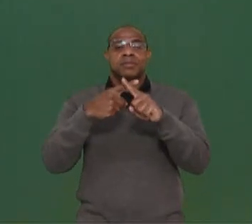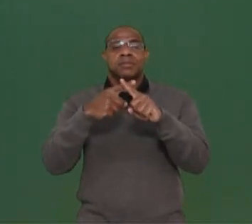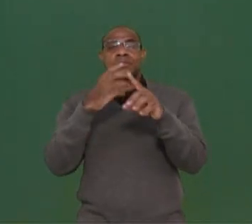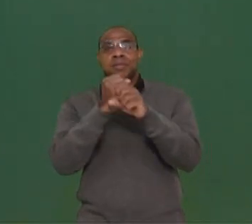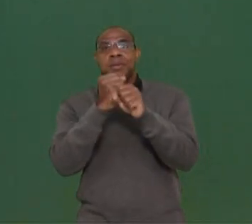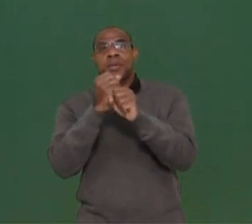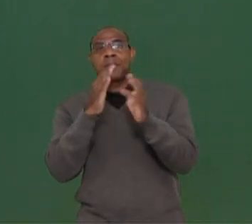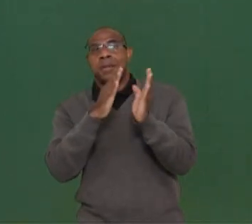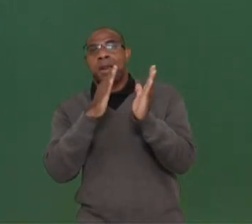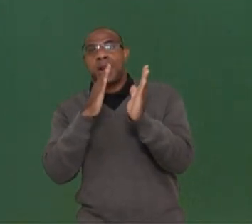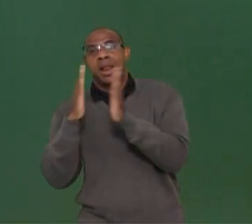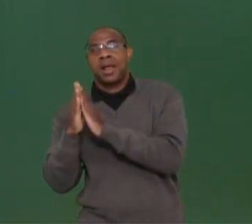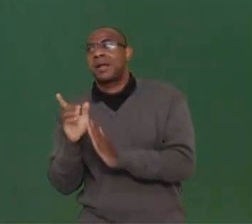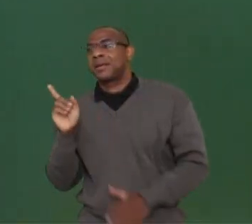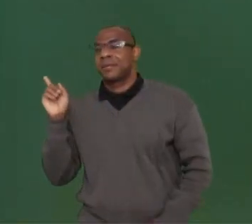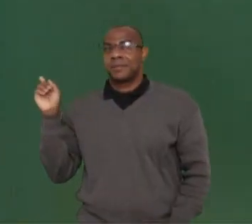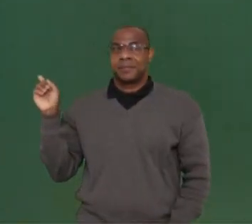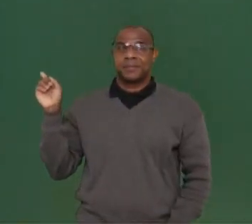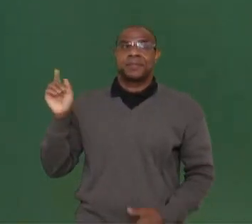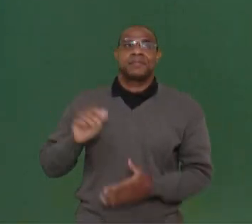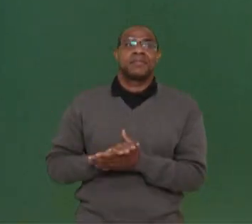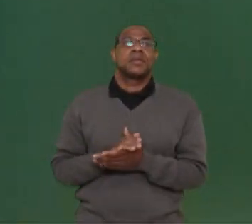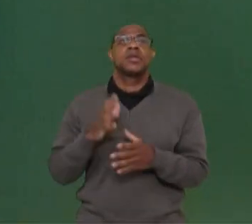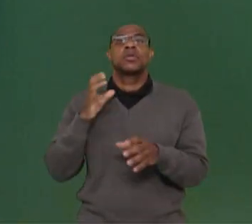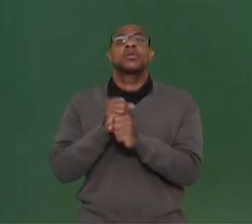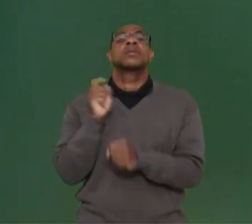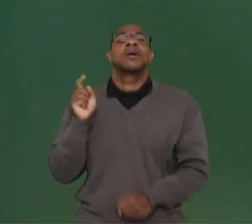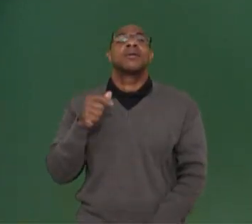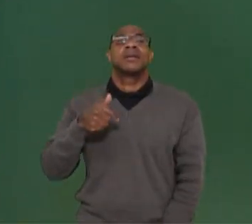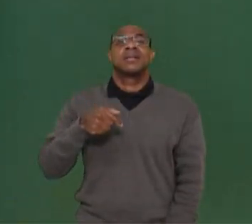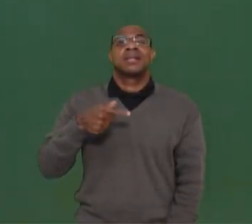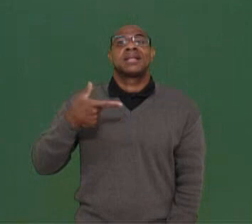360, e 360 vezes 2, 720.